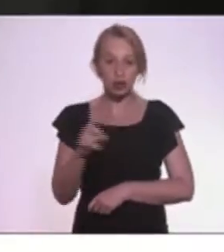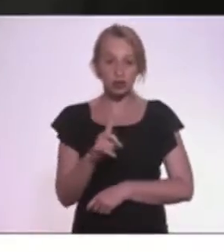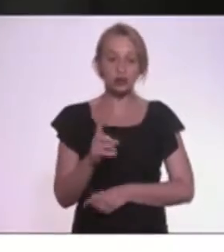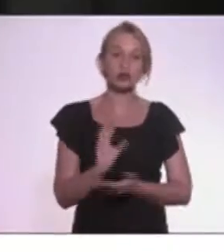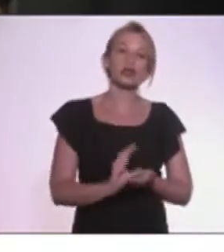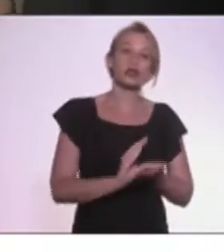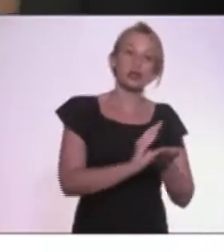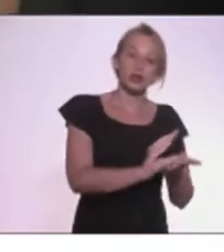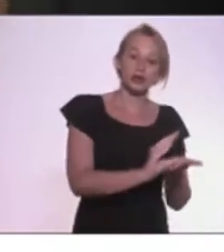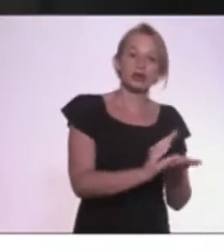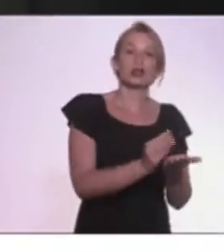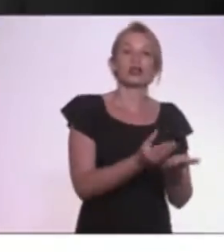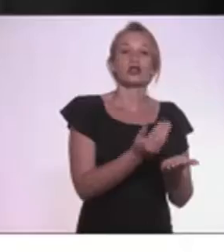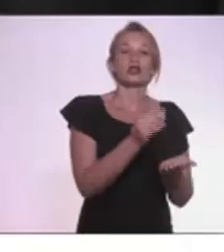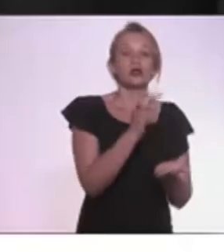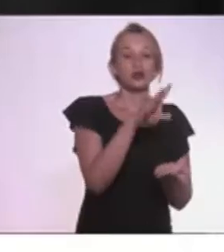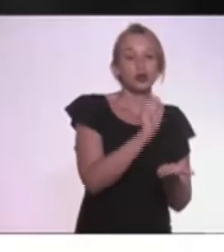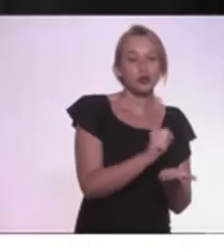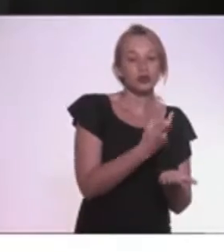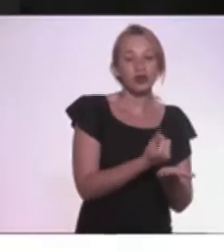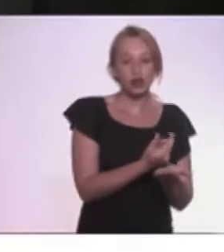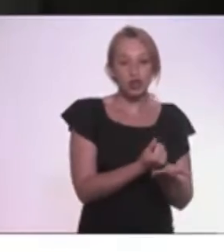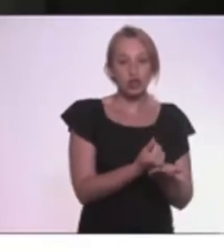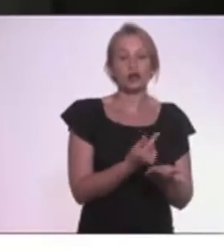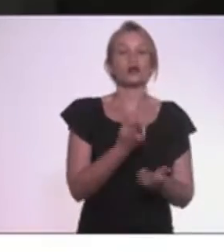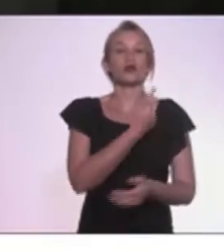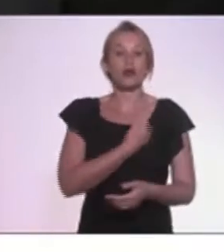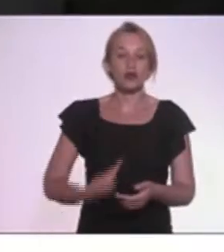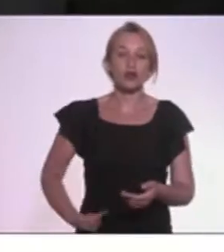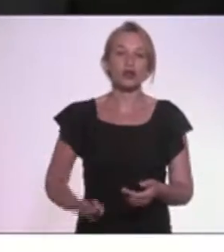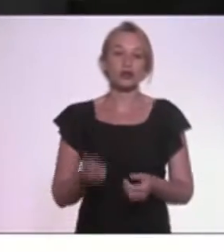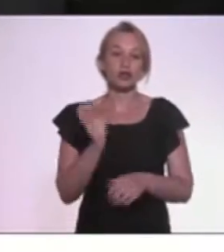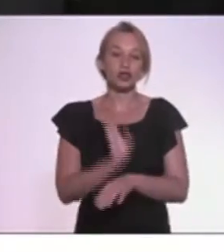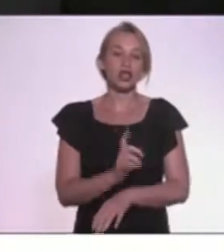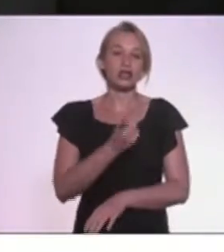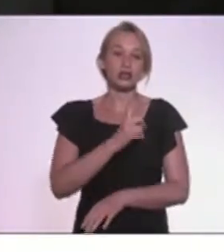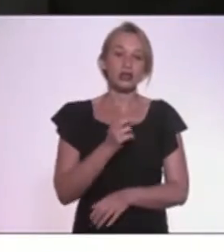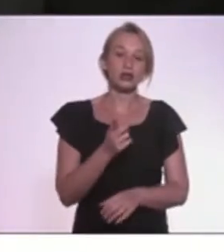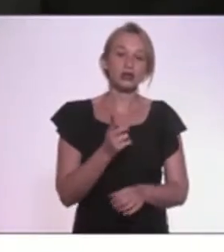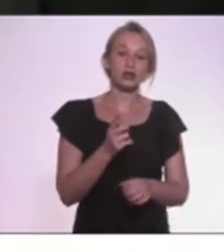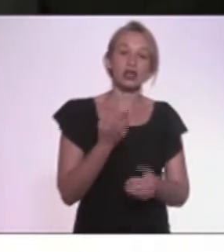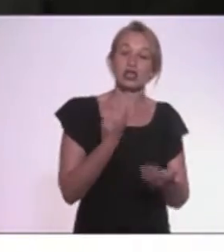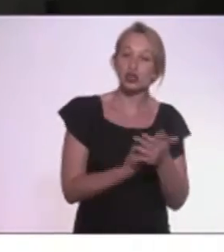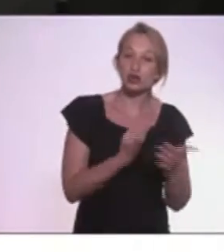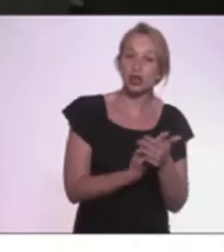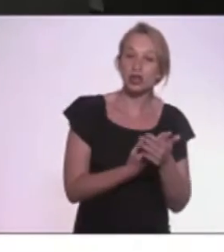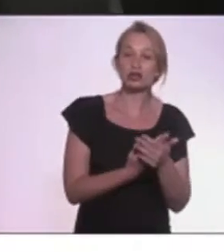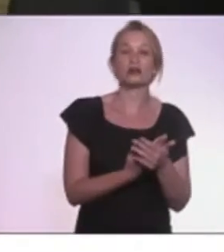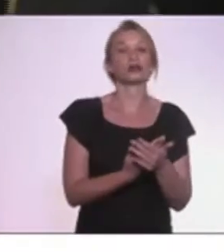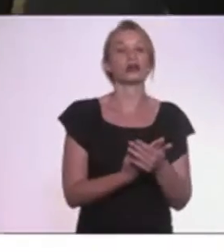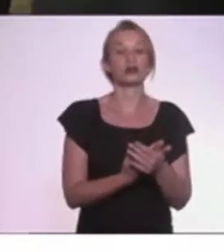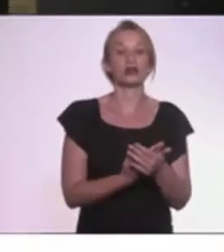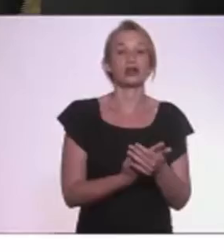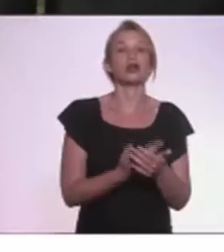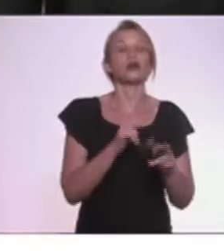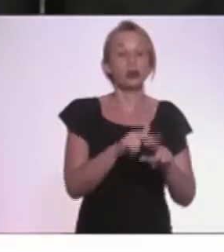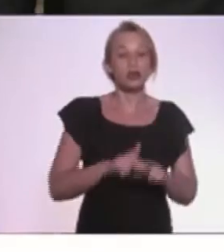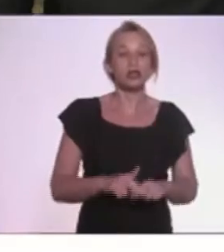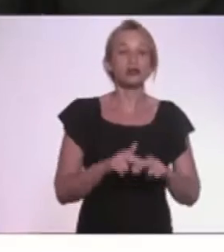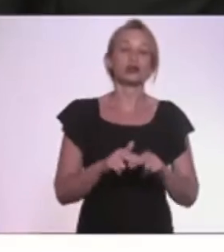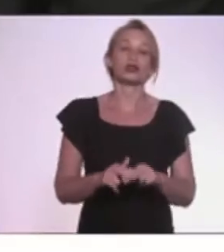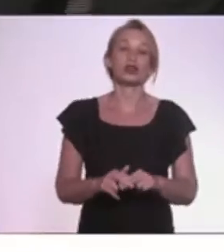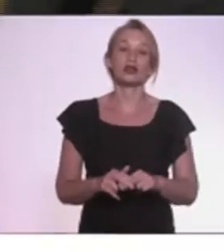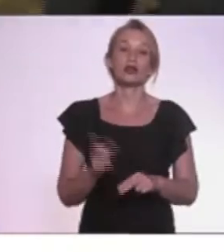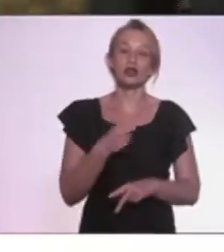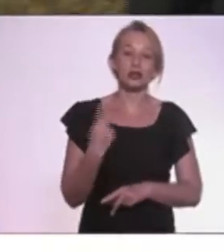recursos do fundo. O governo do Estado não faz o seu dever de casa de conter despesas e é por esse motivo